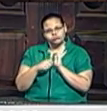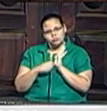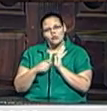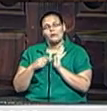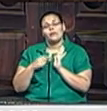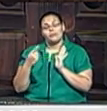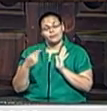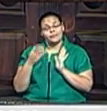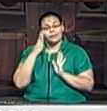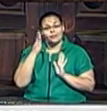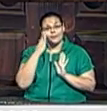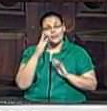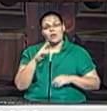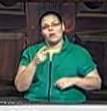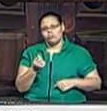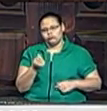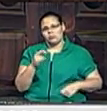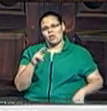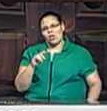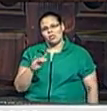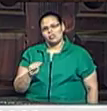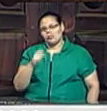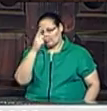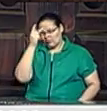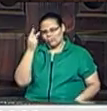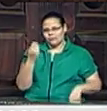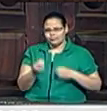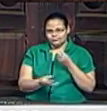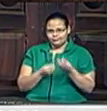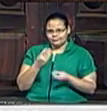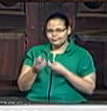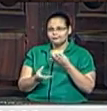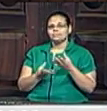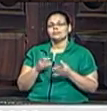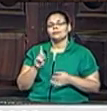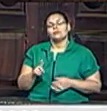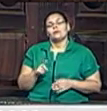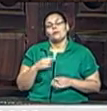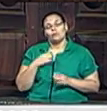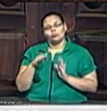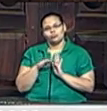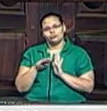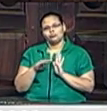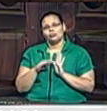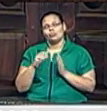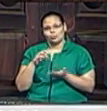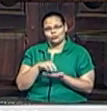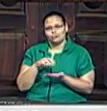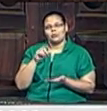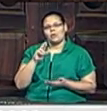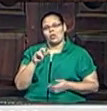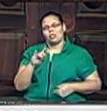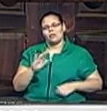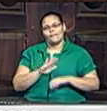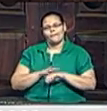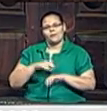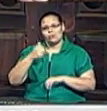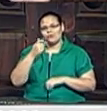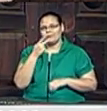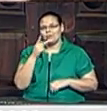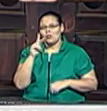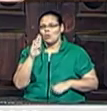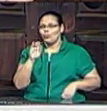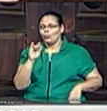definir a renda daqueles que serão beneficiados pelo programa Renda Melhor. Porque o Bolsa Família, você diz